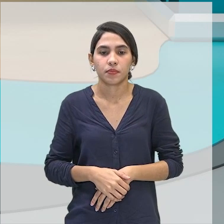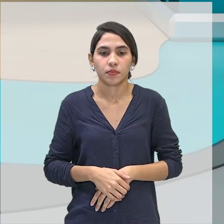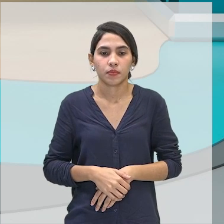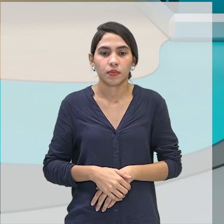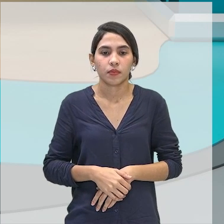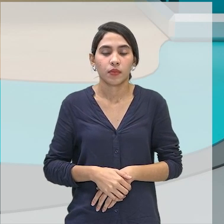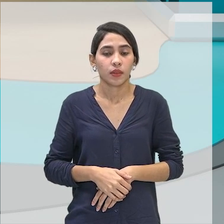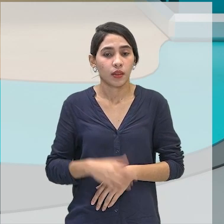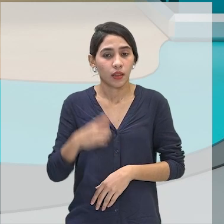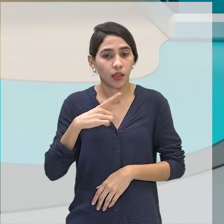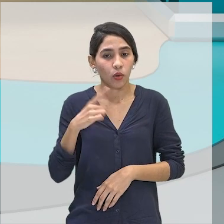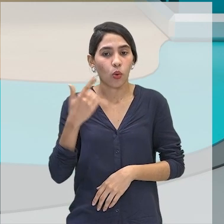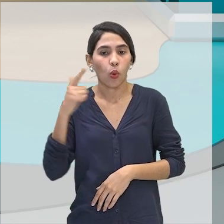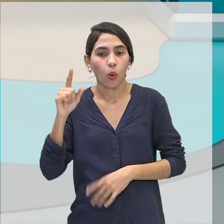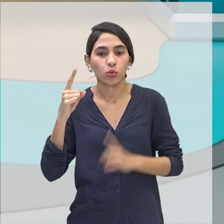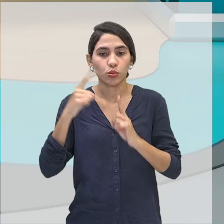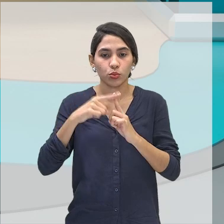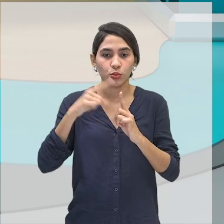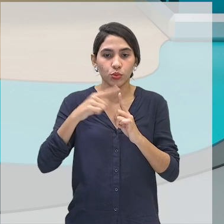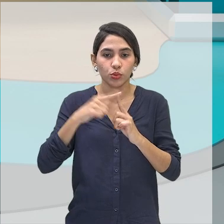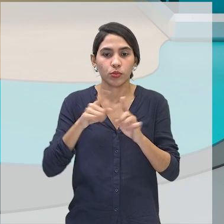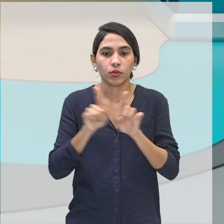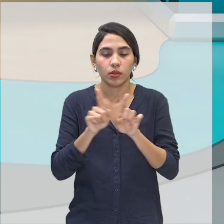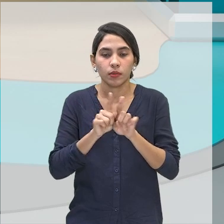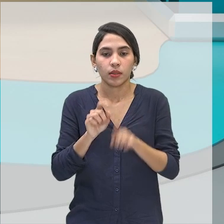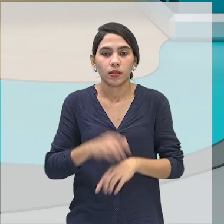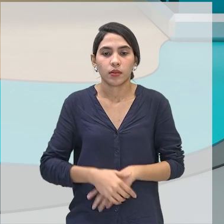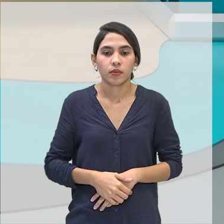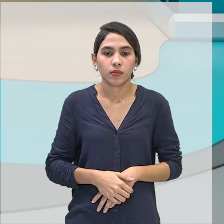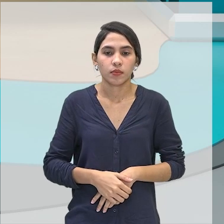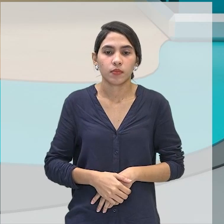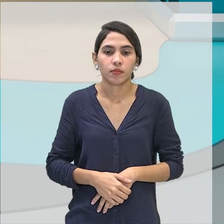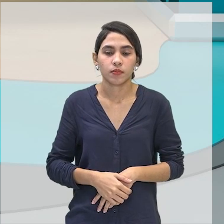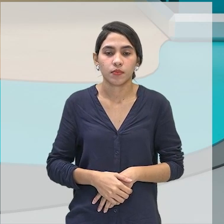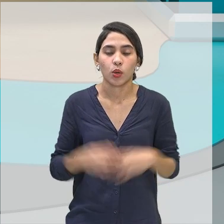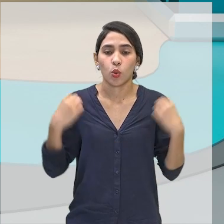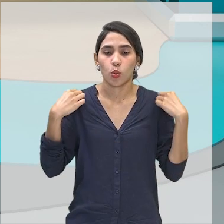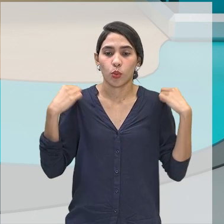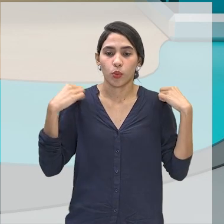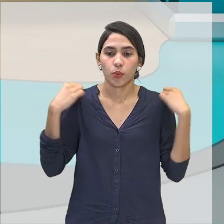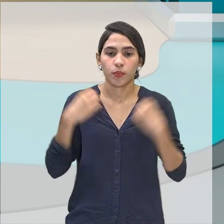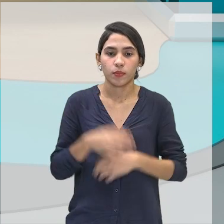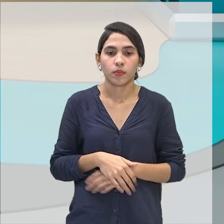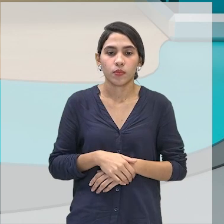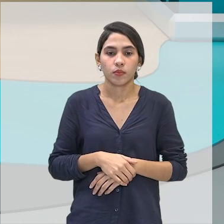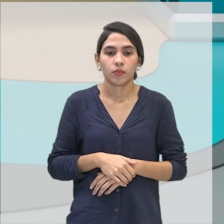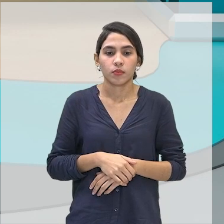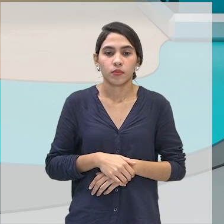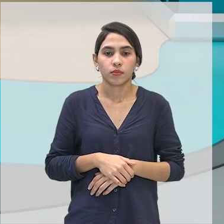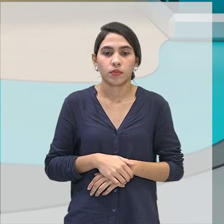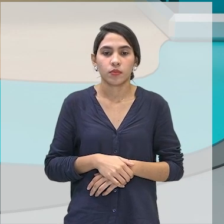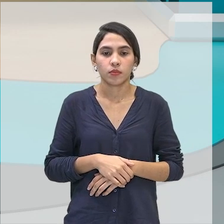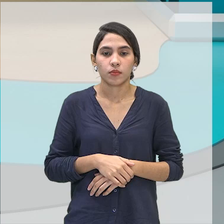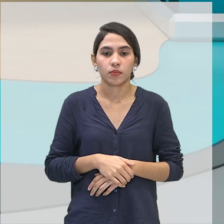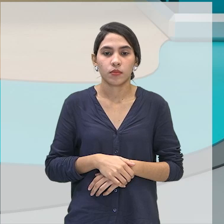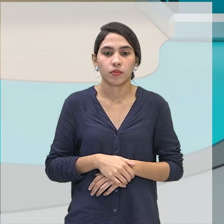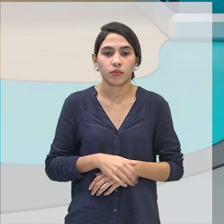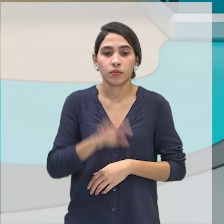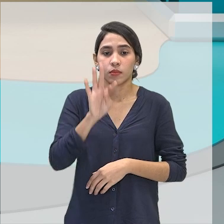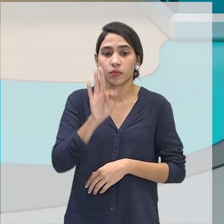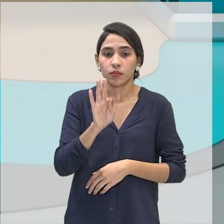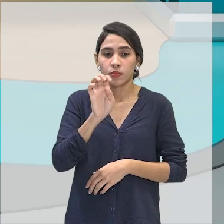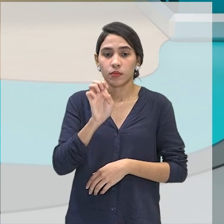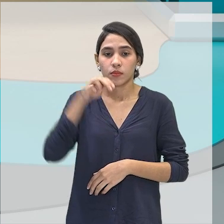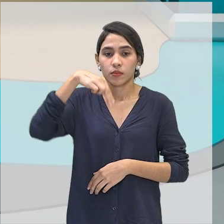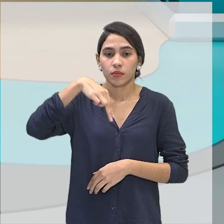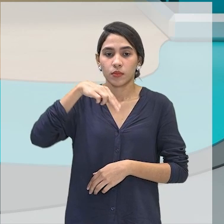temos outro elemento que faz parte da vestimenta, que é aqui, ó, esta parte de